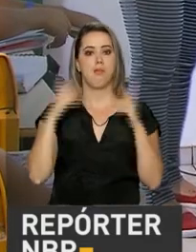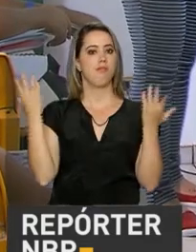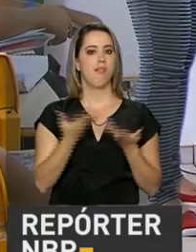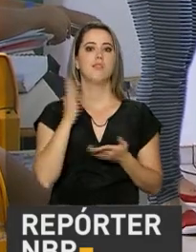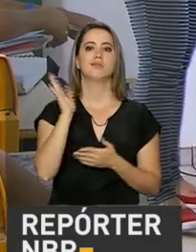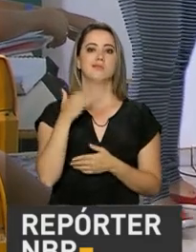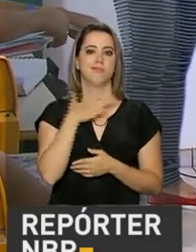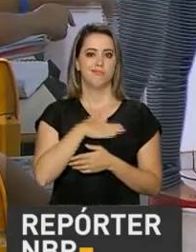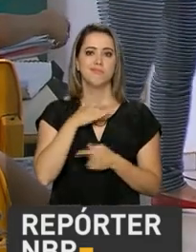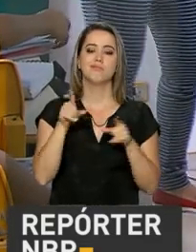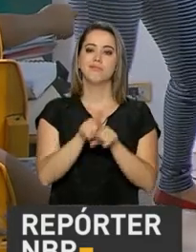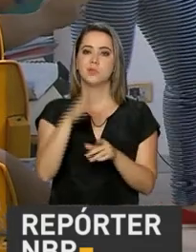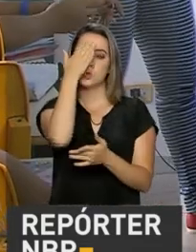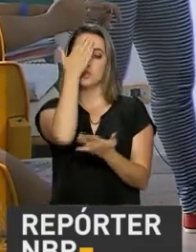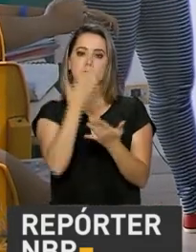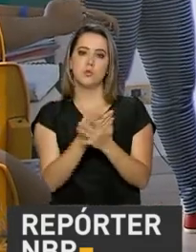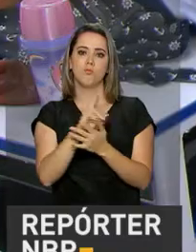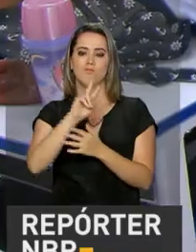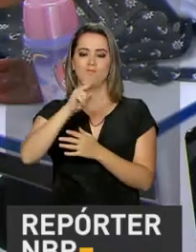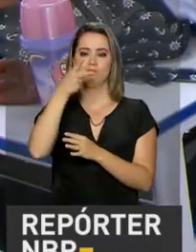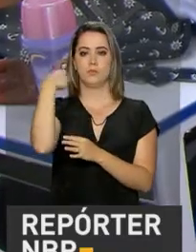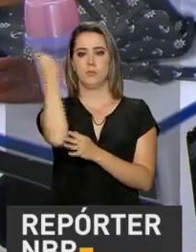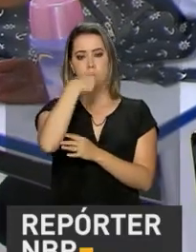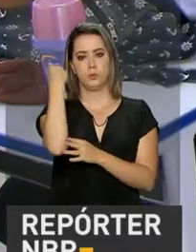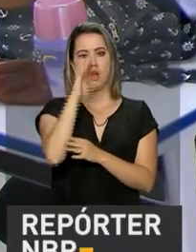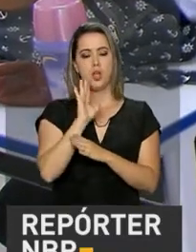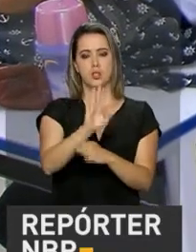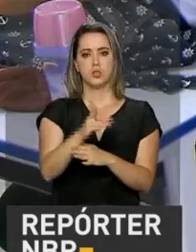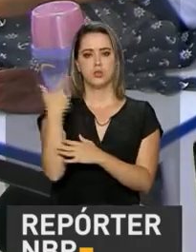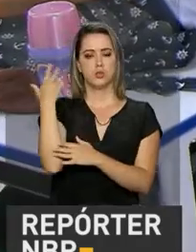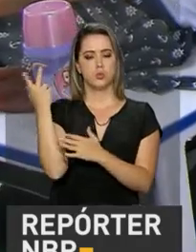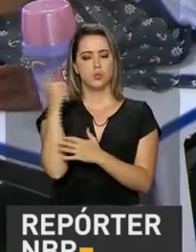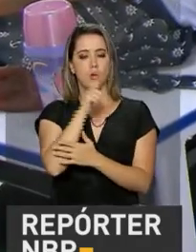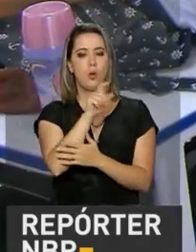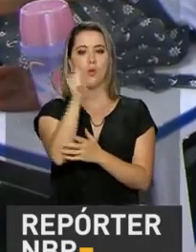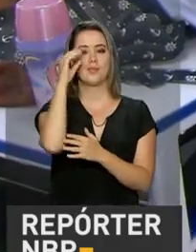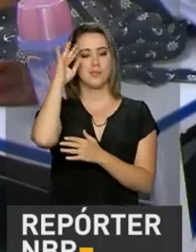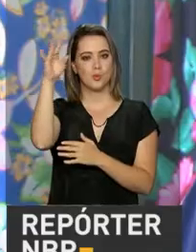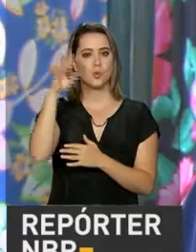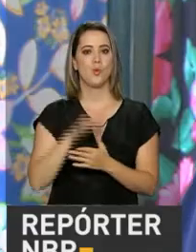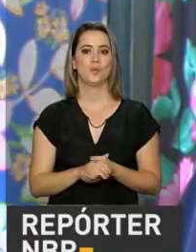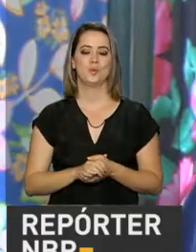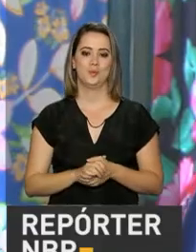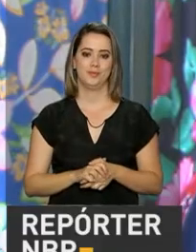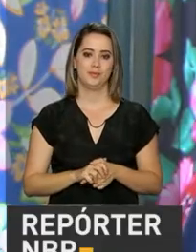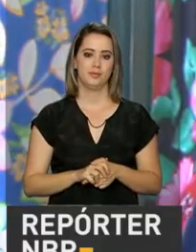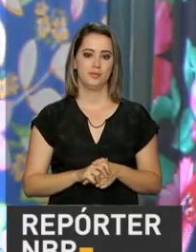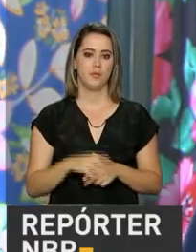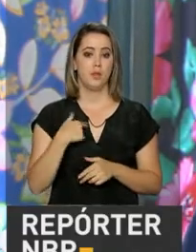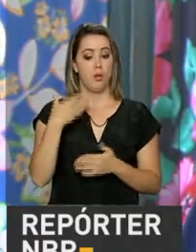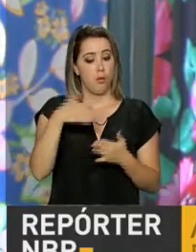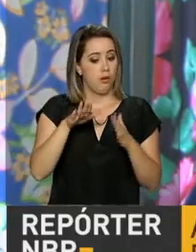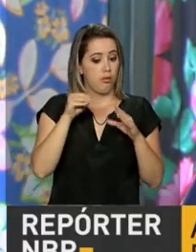mas agora acredita que o tempo a mais na escola vai ajudá-lo a realizar o sonho profissional. Estou na escola e estou adquirindo